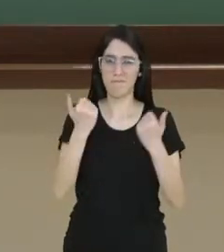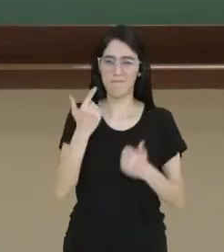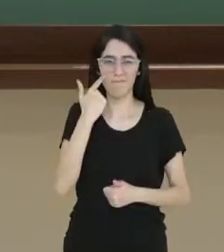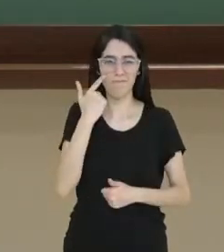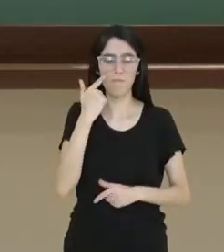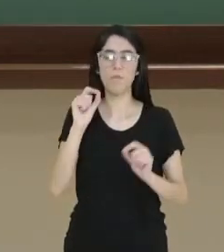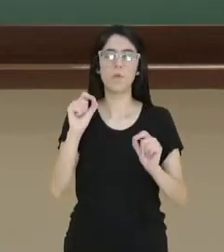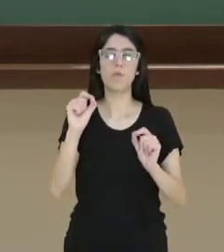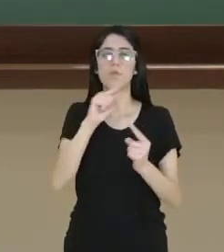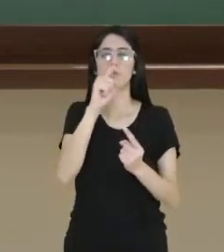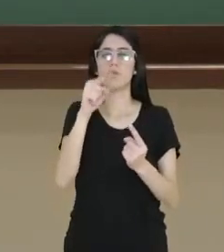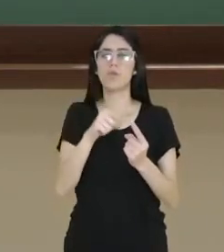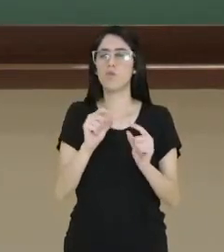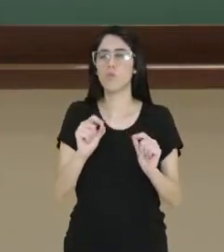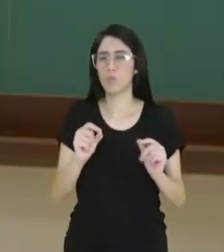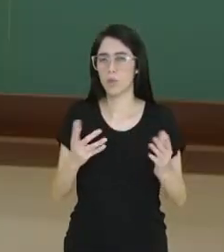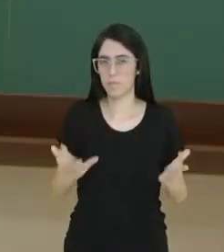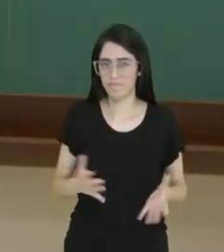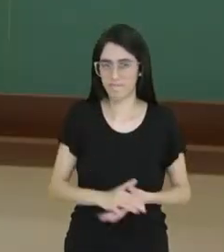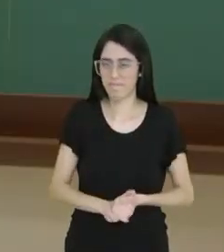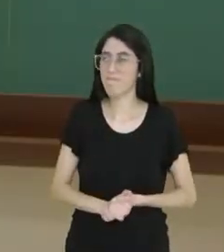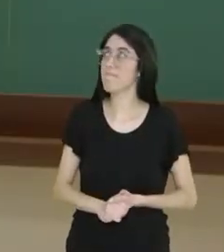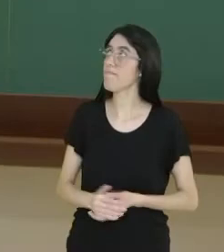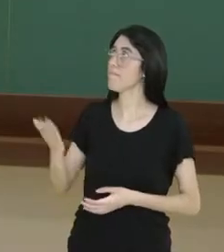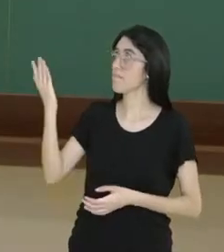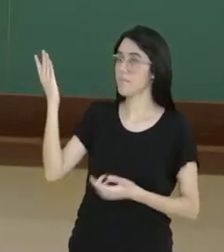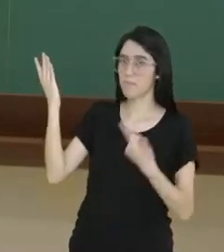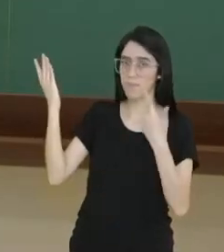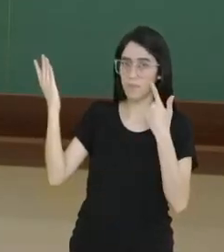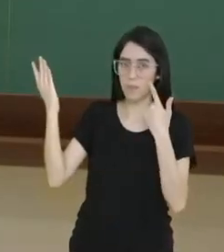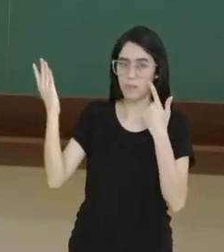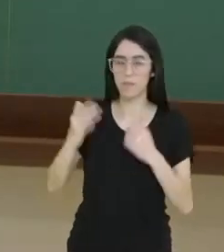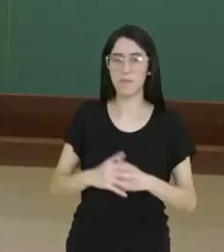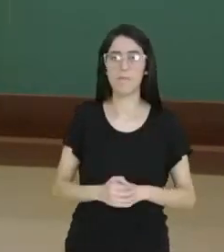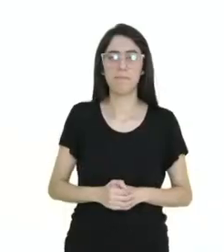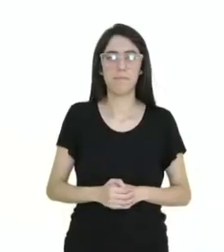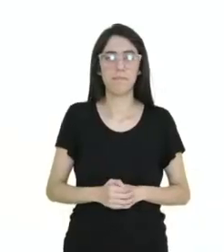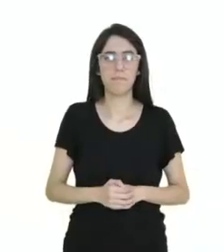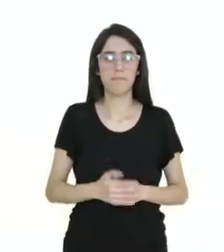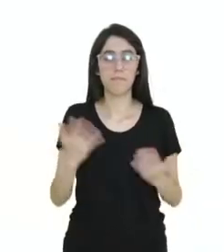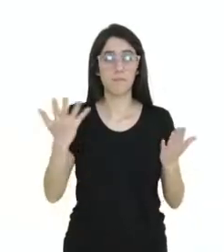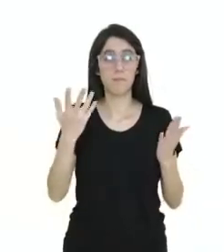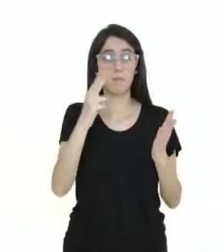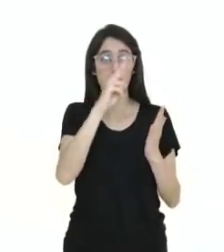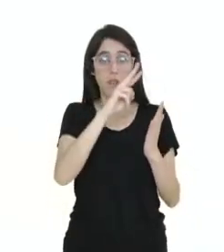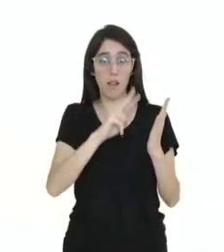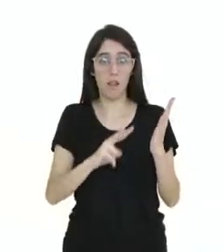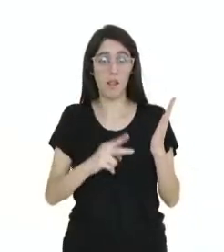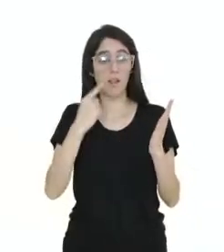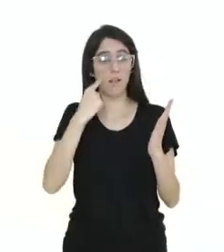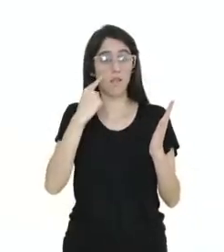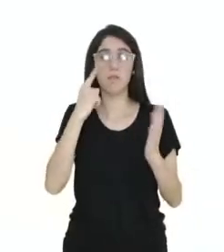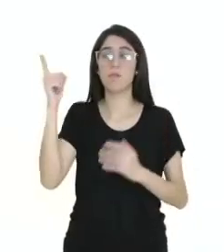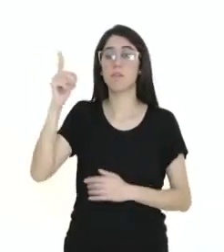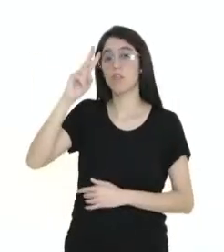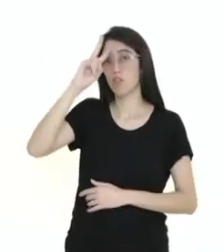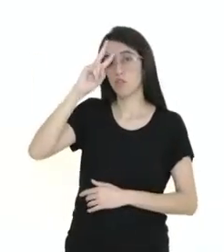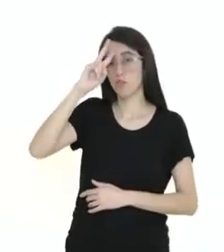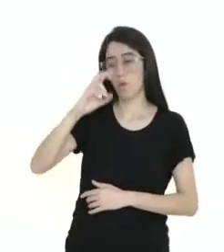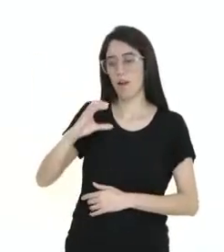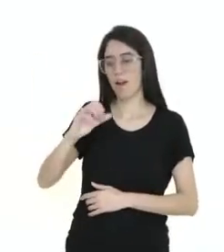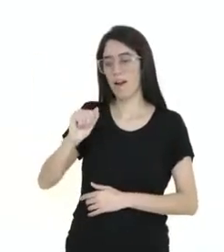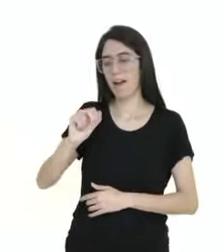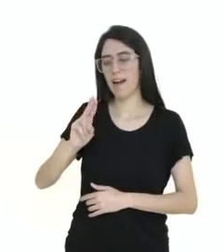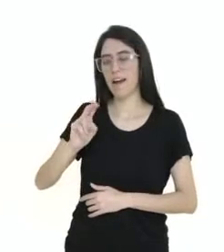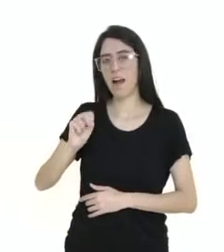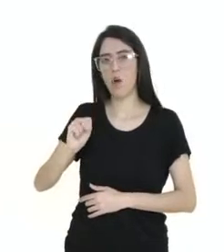os objetivos? Acompanhe aqui. Vamos fazer a leitura de trechos de um causo,